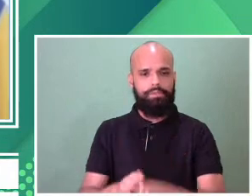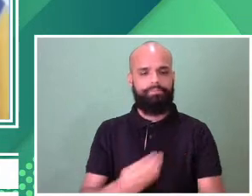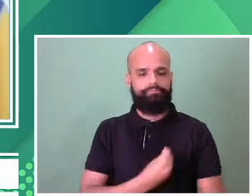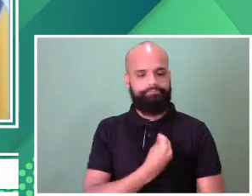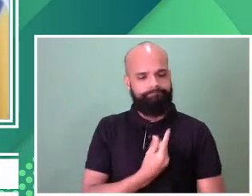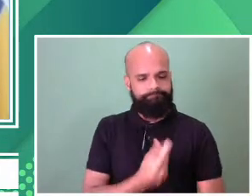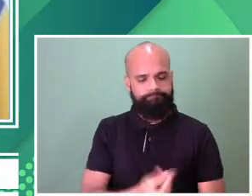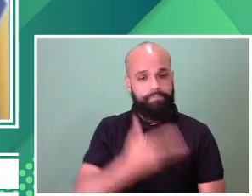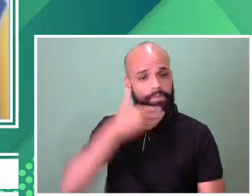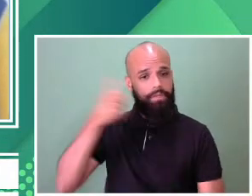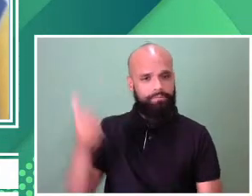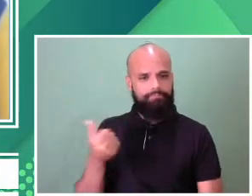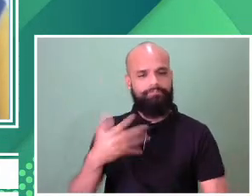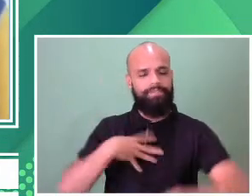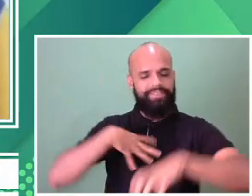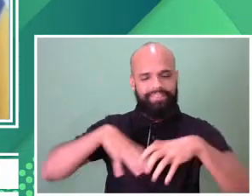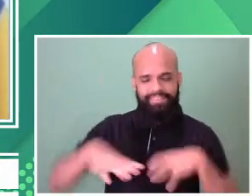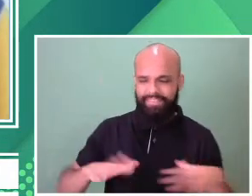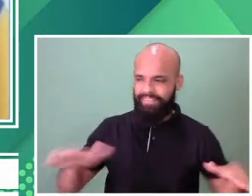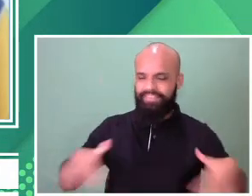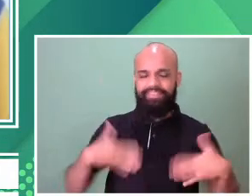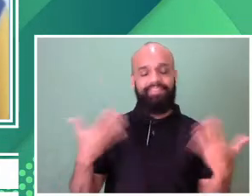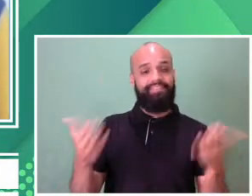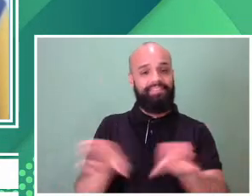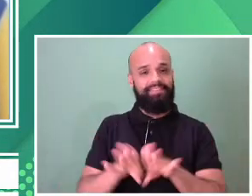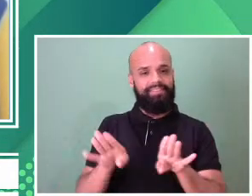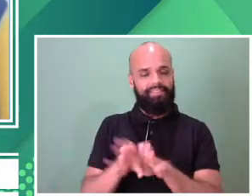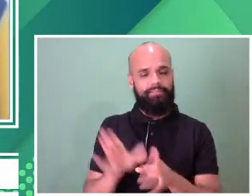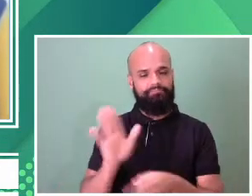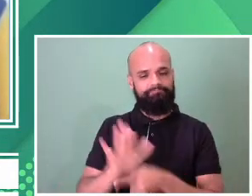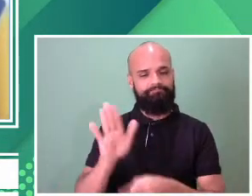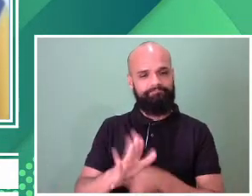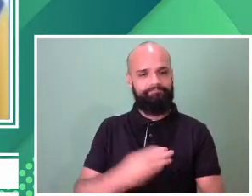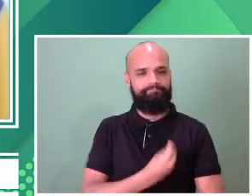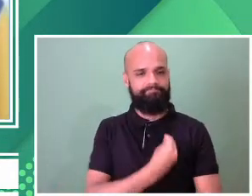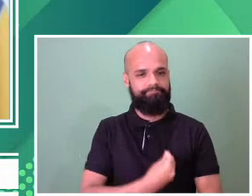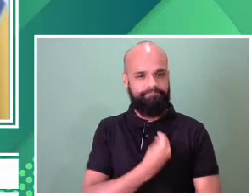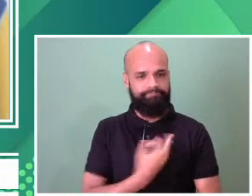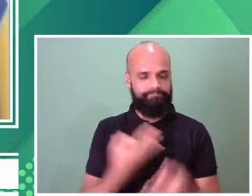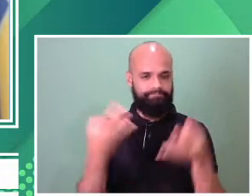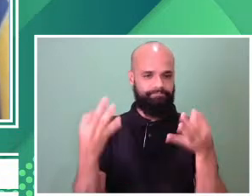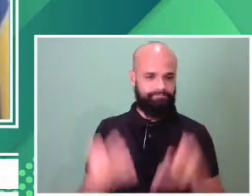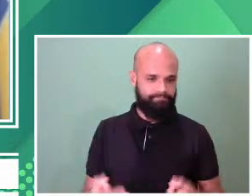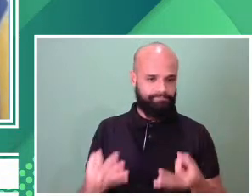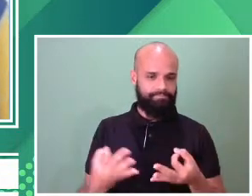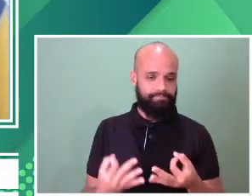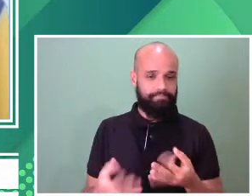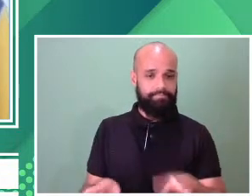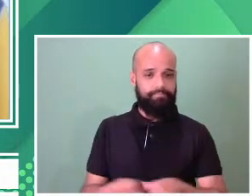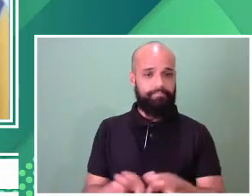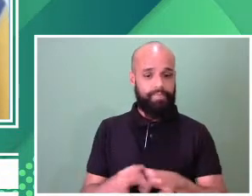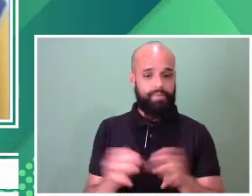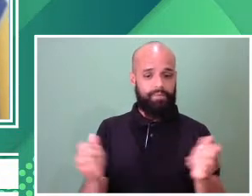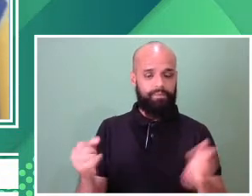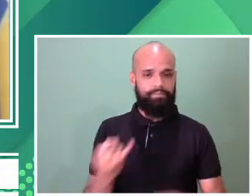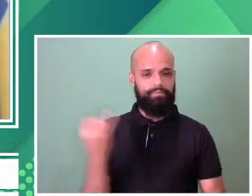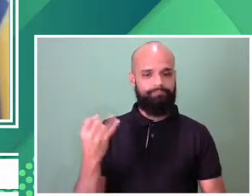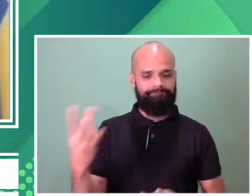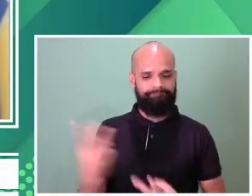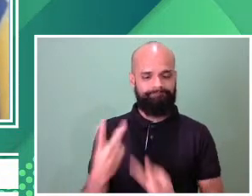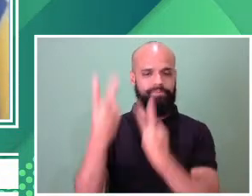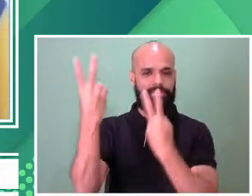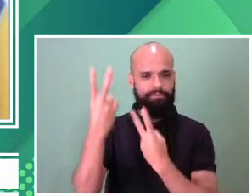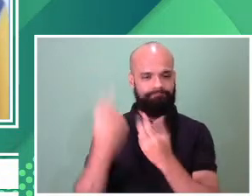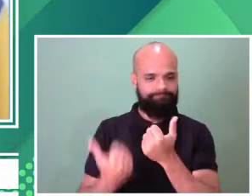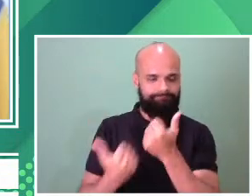melhor, em sintonia, em benefício de uma vida mais digna, de uma vida útil, que possa fortalecer também as